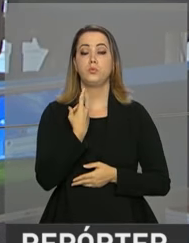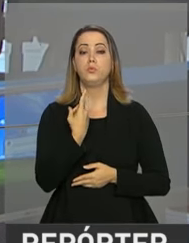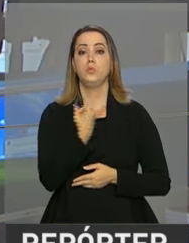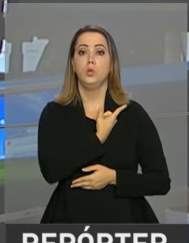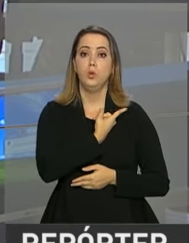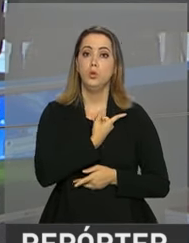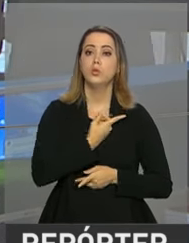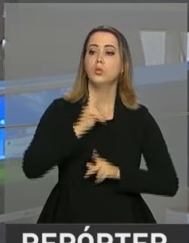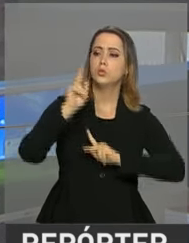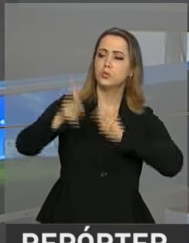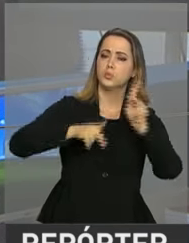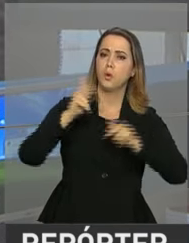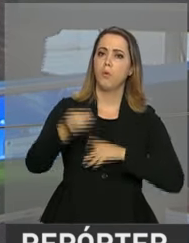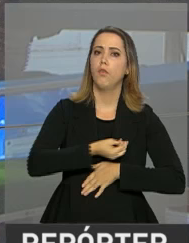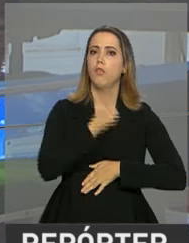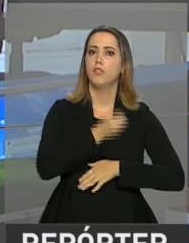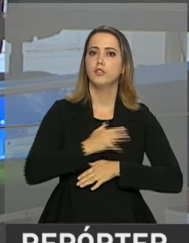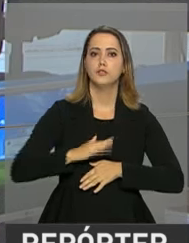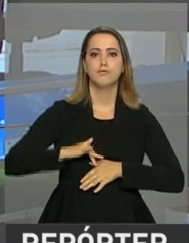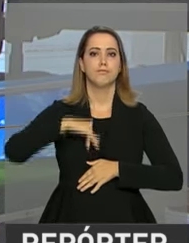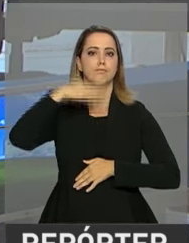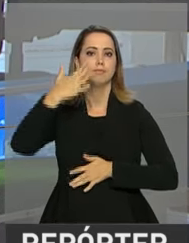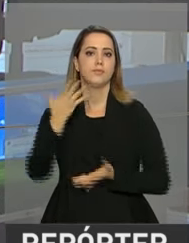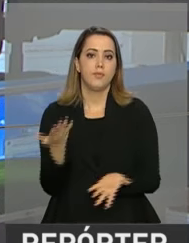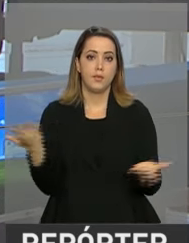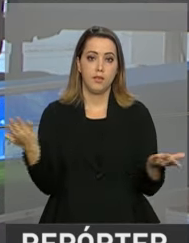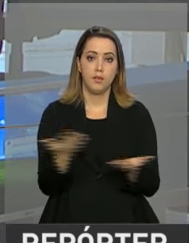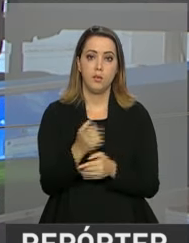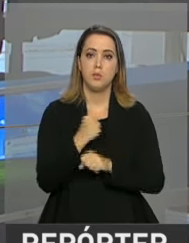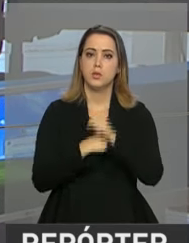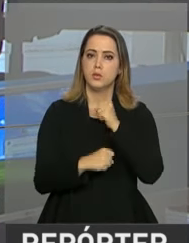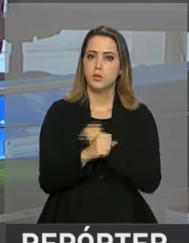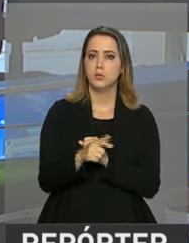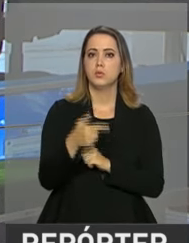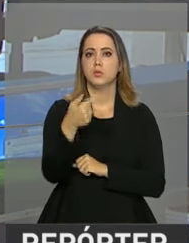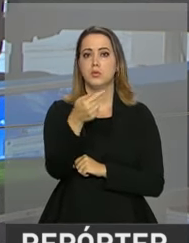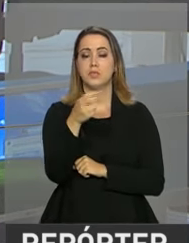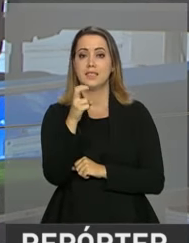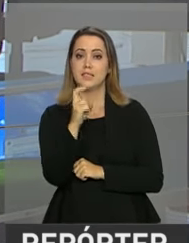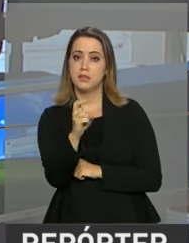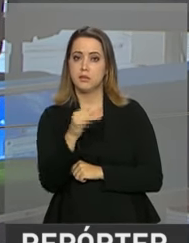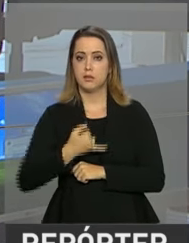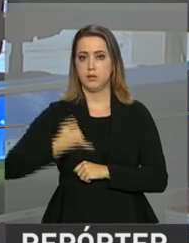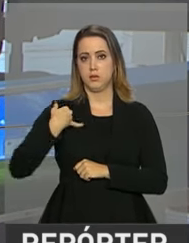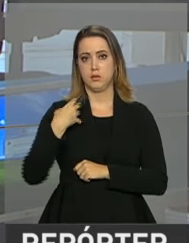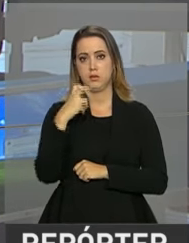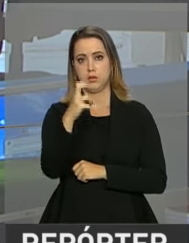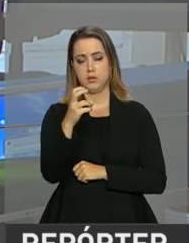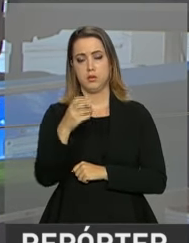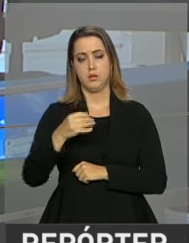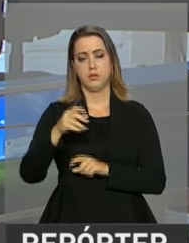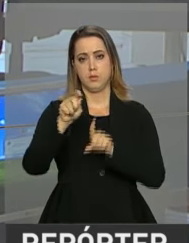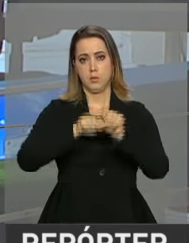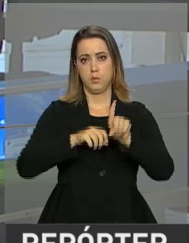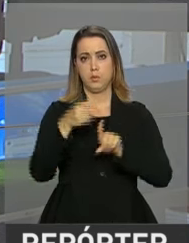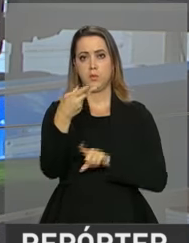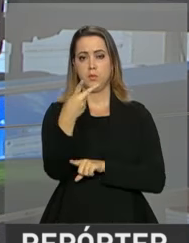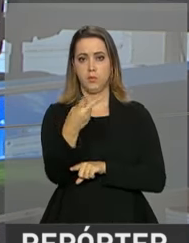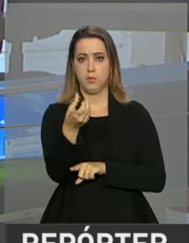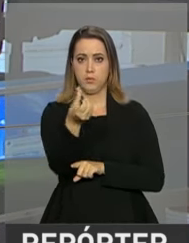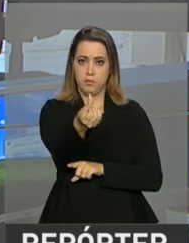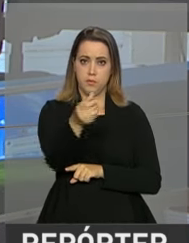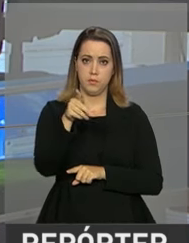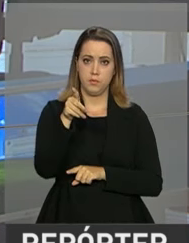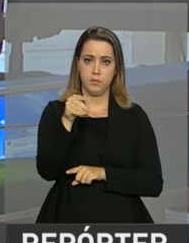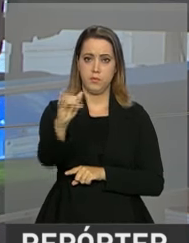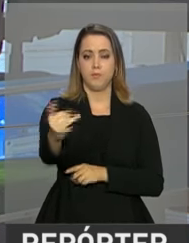vivendo mais. Em 2015, a expectativa de vida chegou a 75 anos, 5 meses e 26 dias. Um aumento de 3